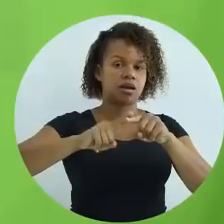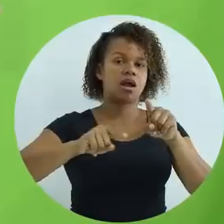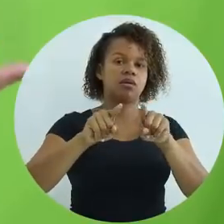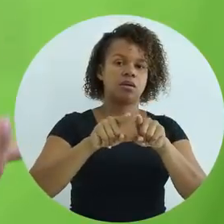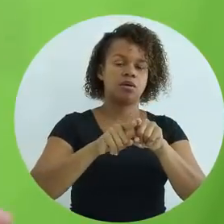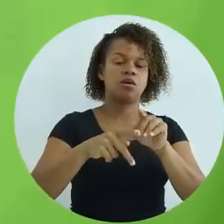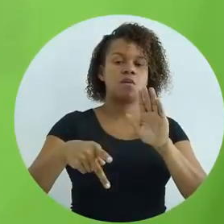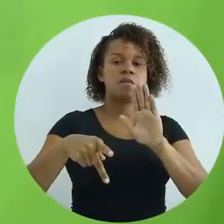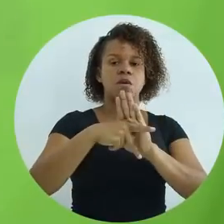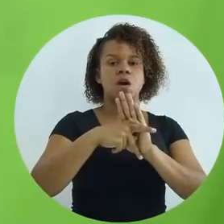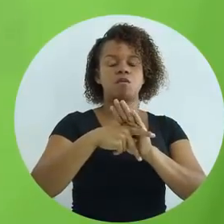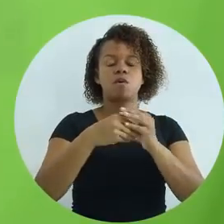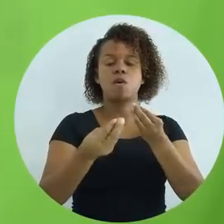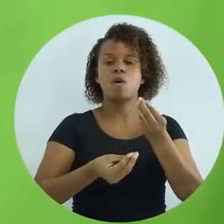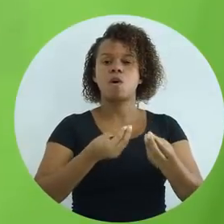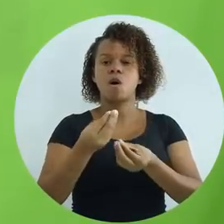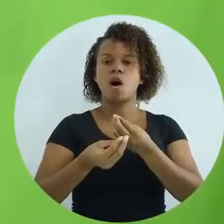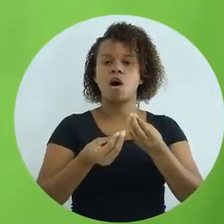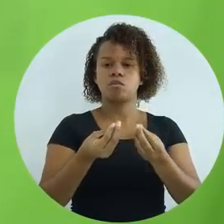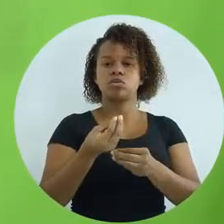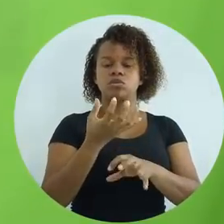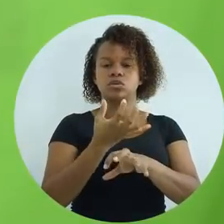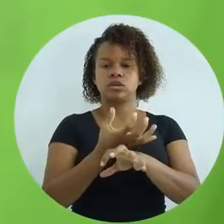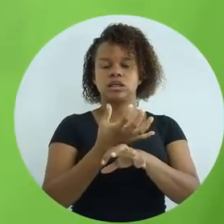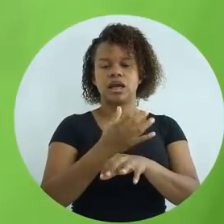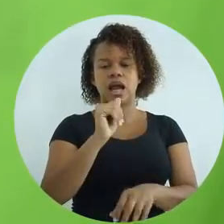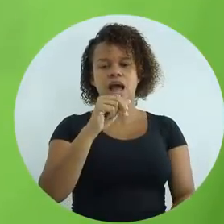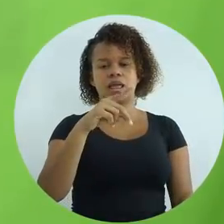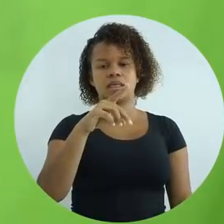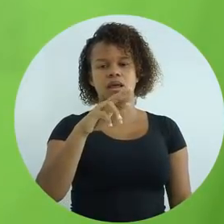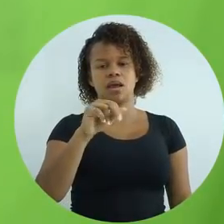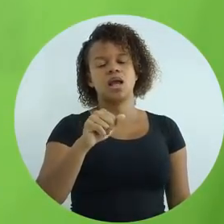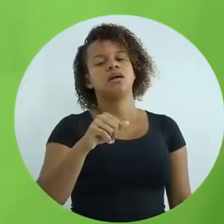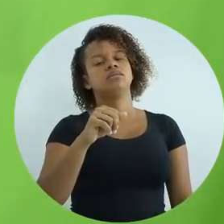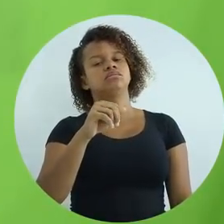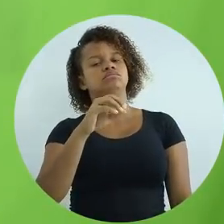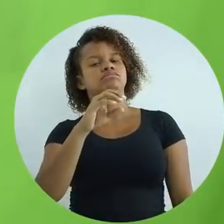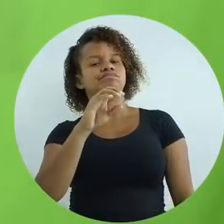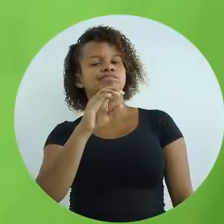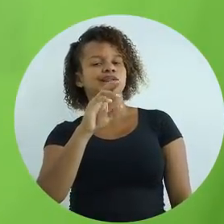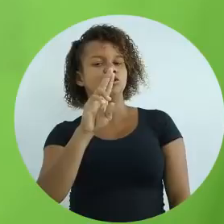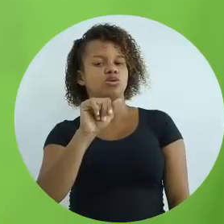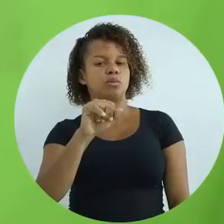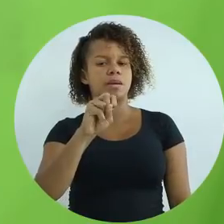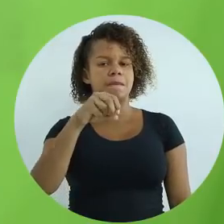e no próprio funcionamento da cadeia de suprimentos. Até mais!